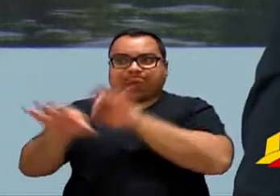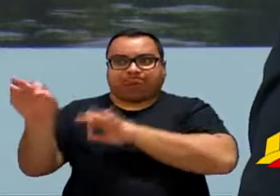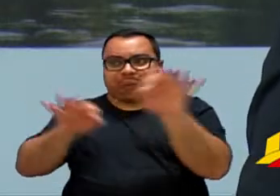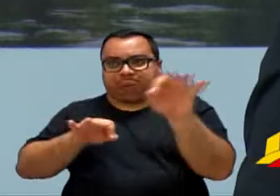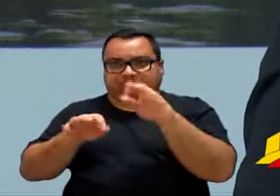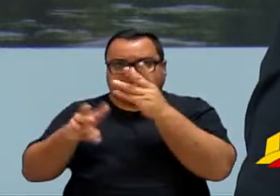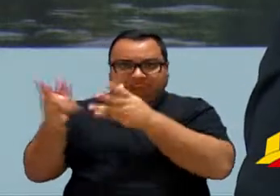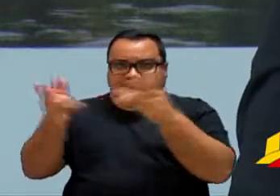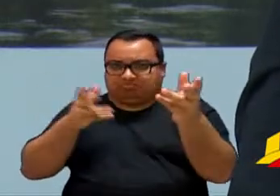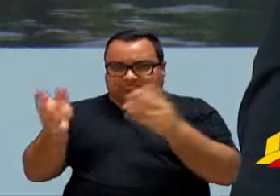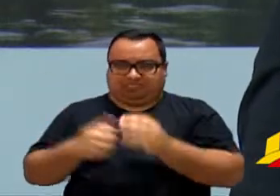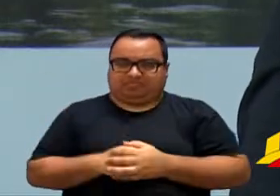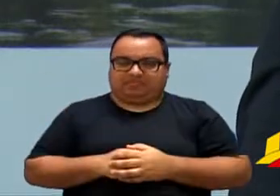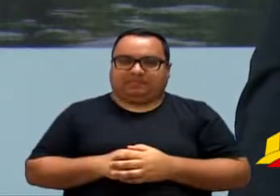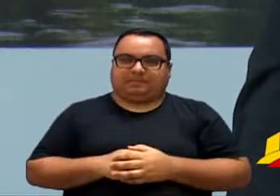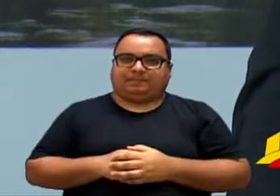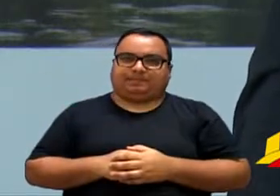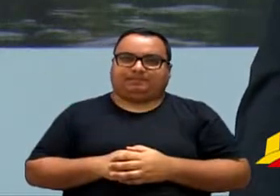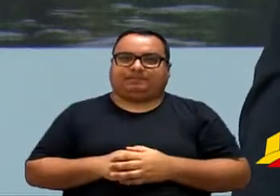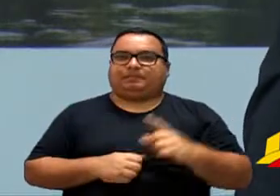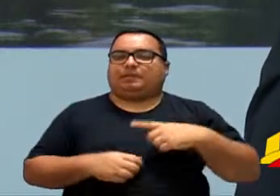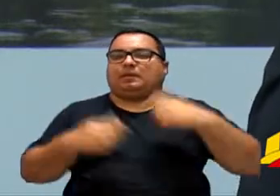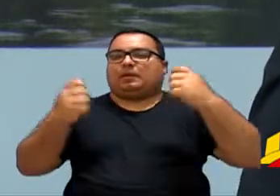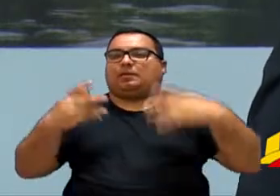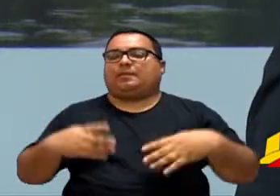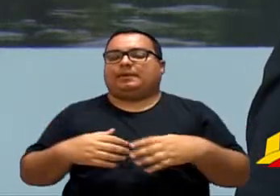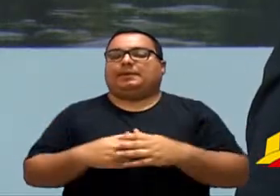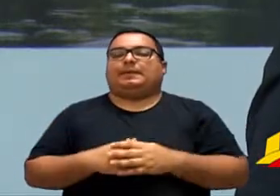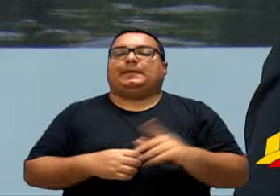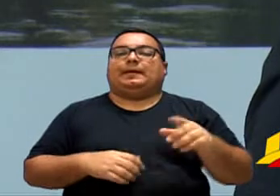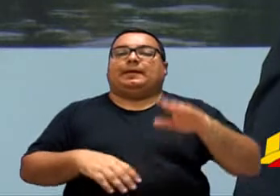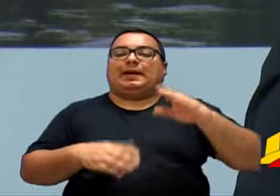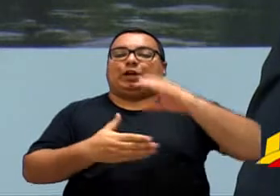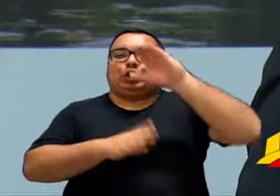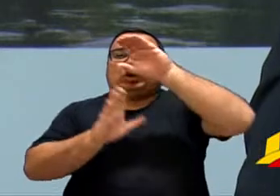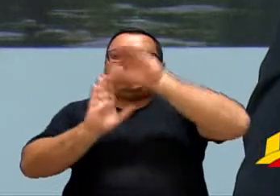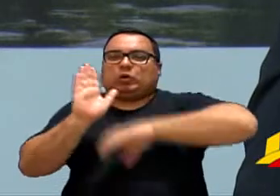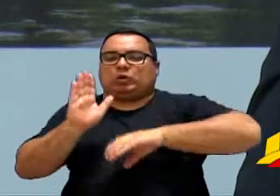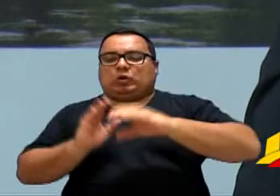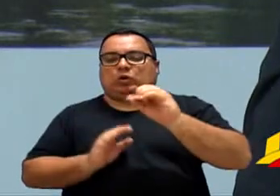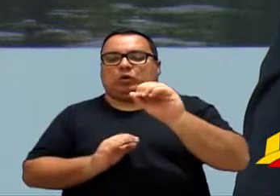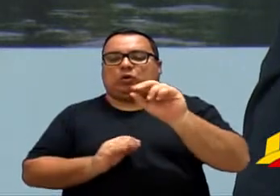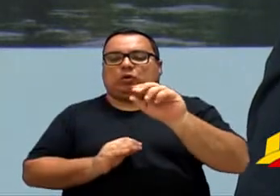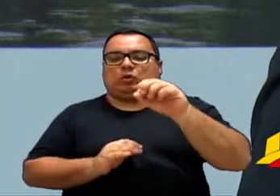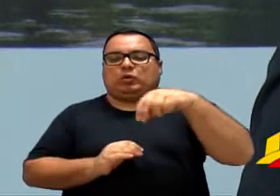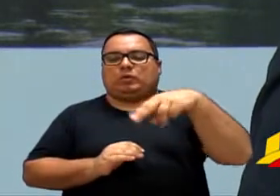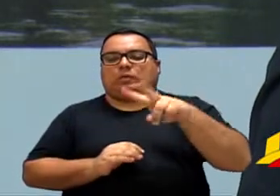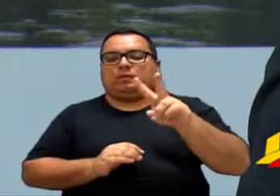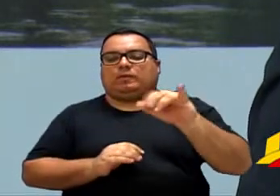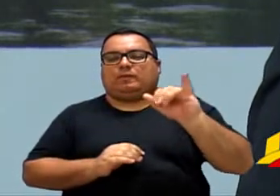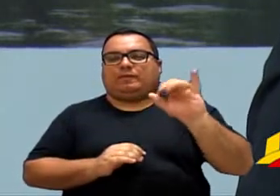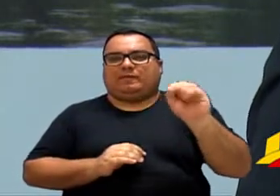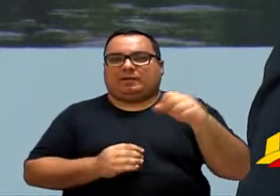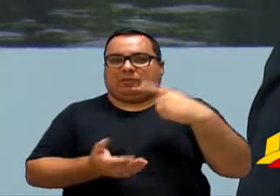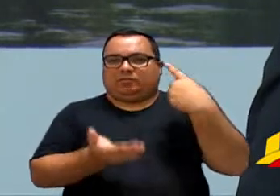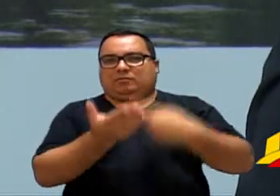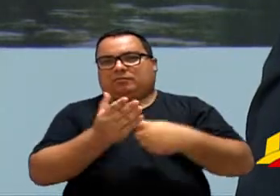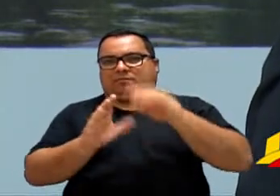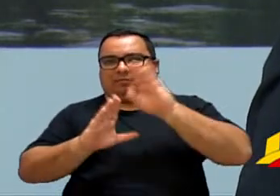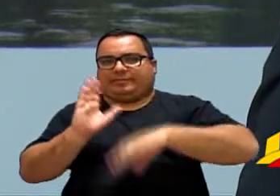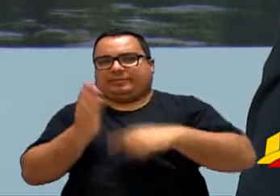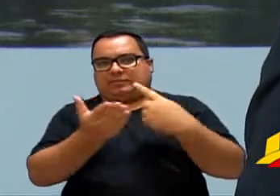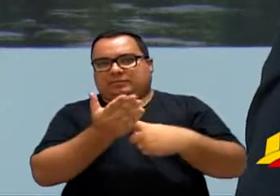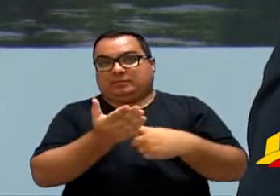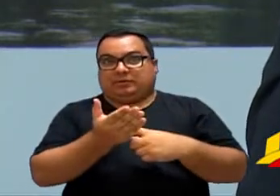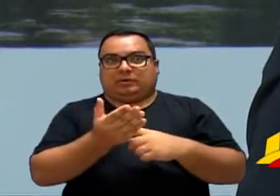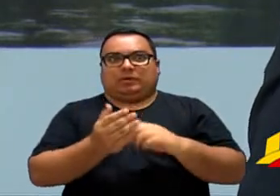do que os outros convênios Como o próprio Professor Salatiel já viu através do requerimento que ele fez é natural que ela